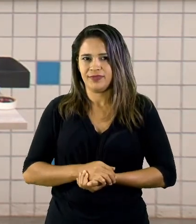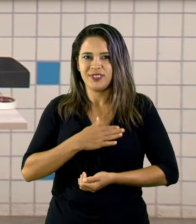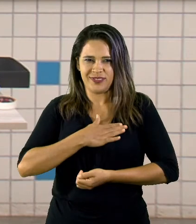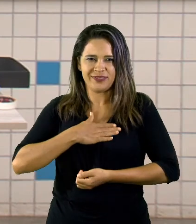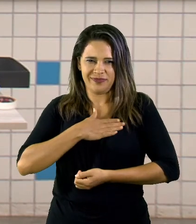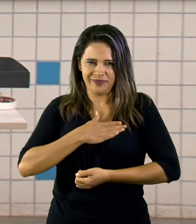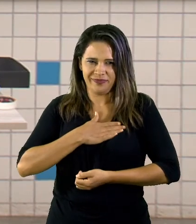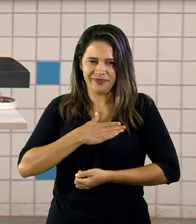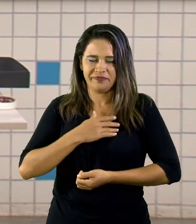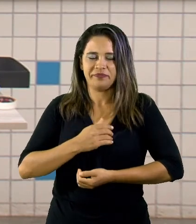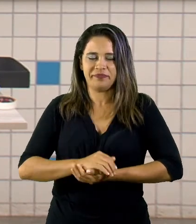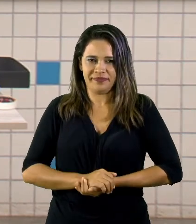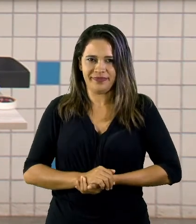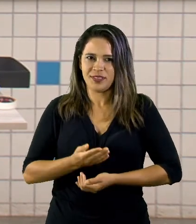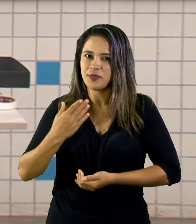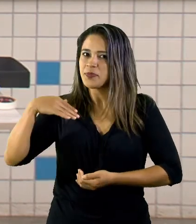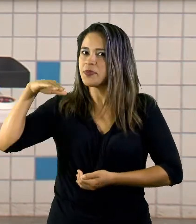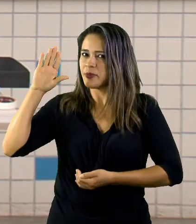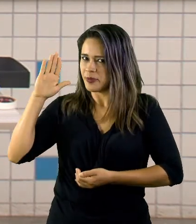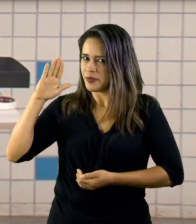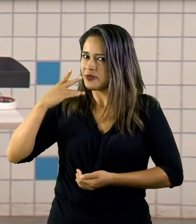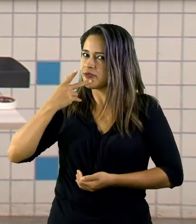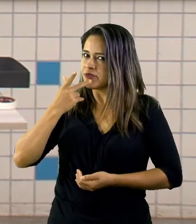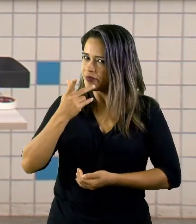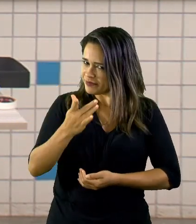Gostaram? Prometi e cumpri.